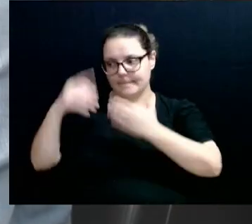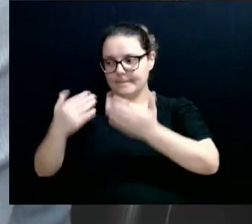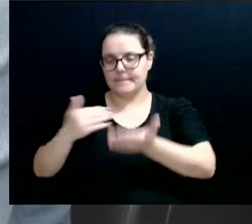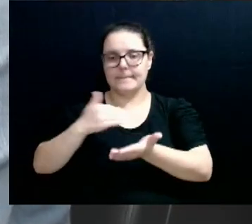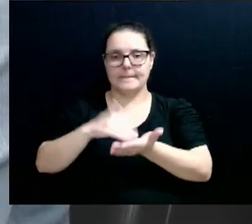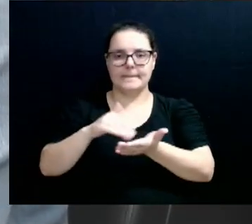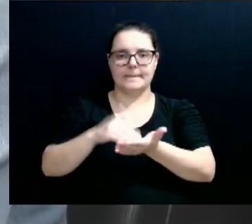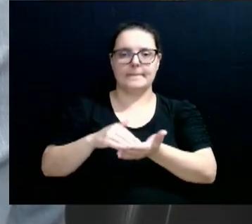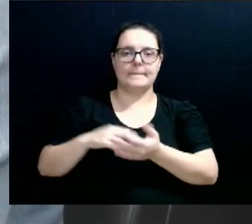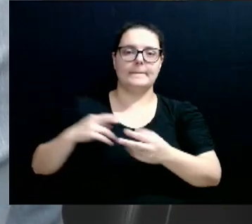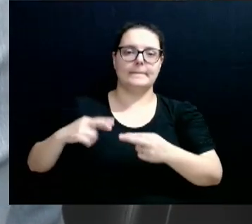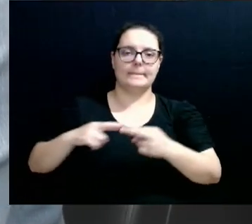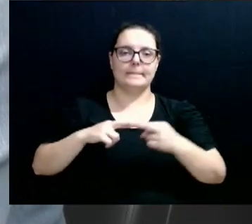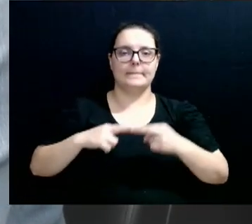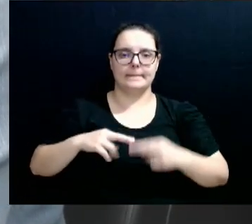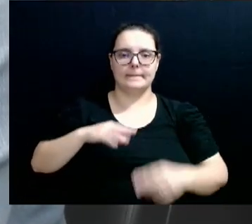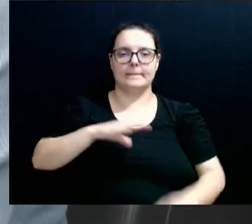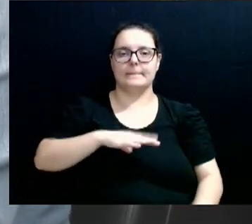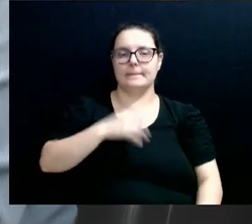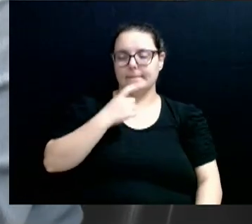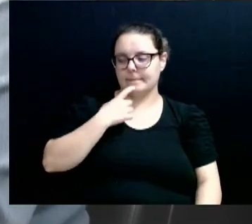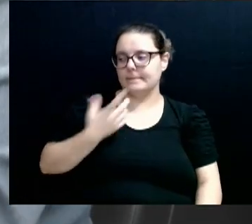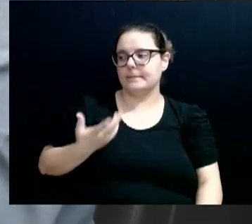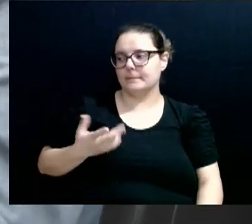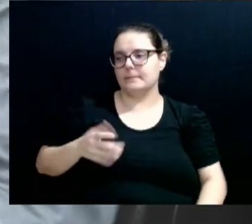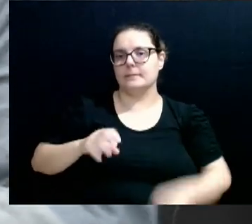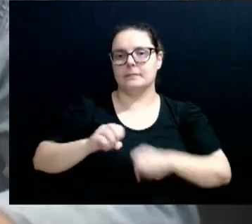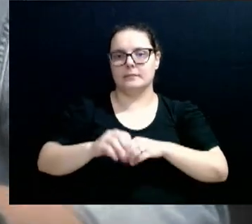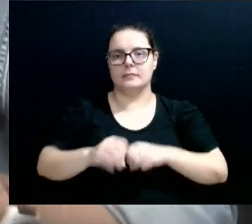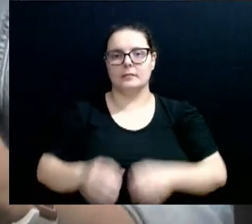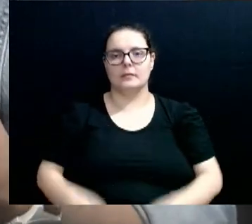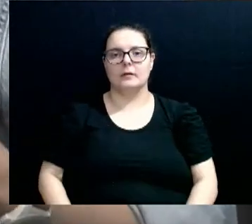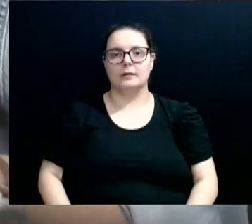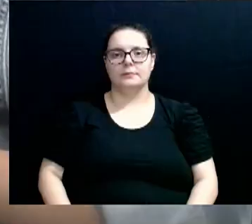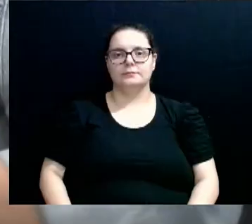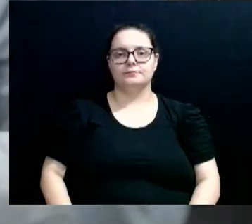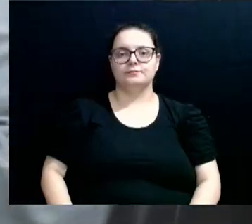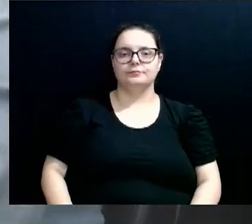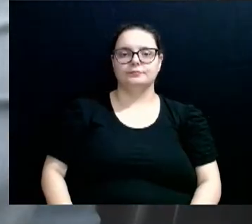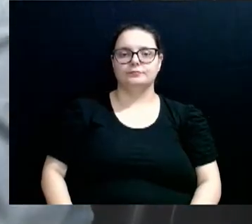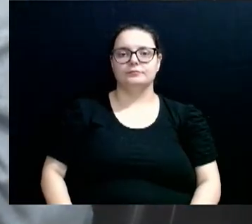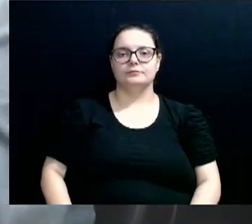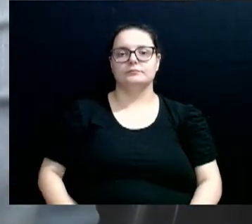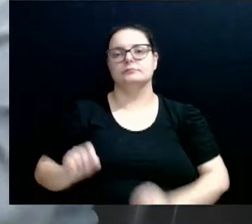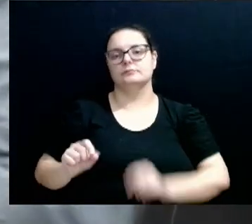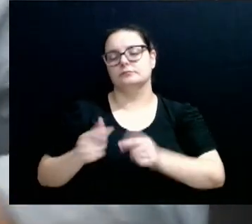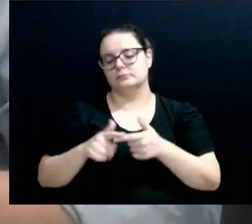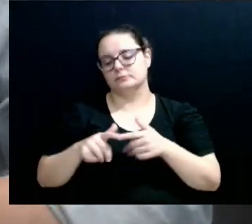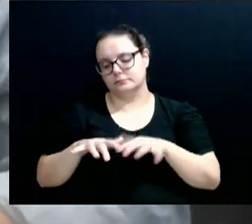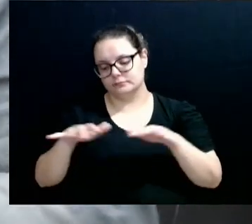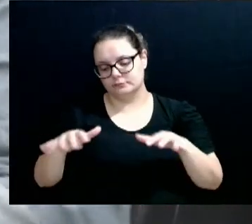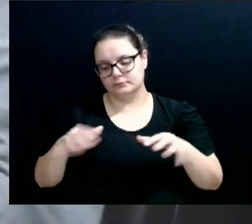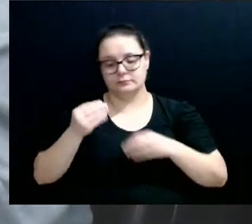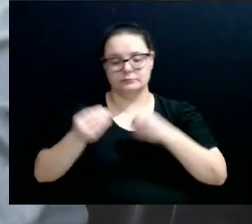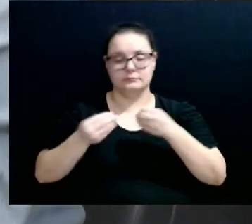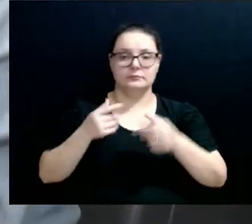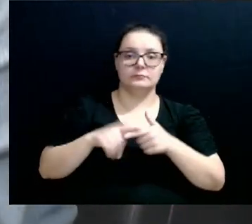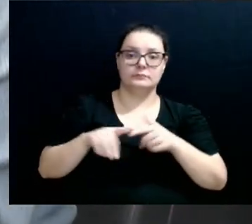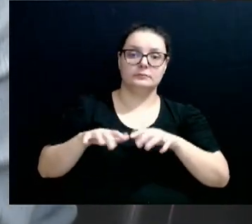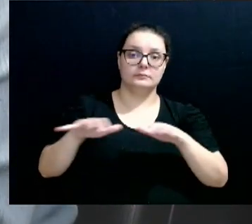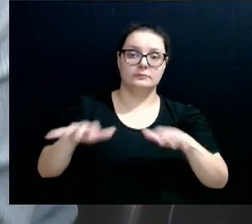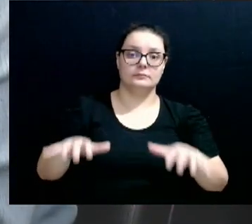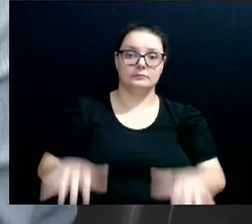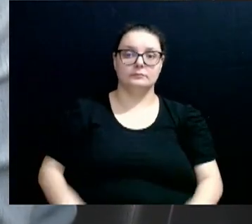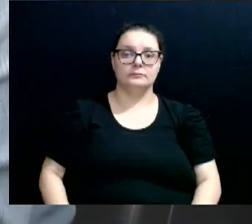de ensino e tal. E aí, o que dividir, né? Como que a gente divide, isso vai muito